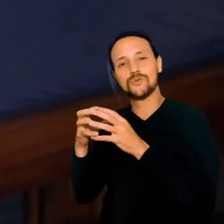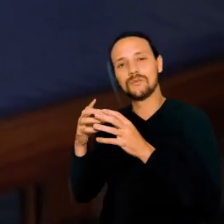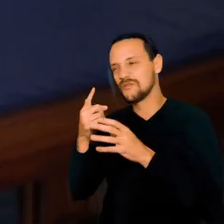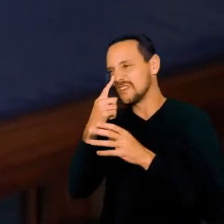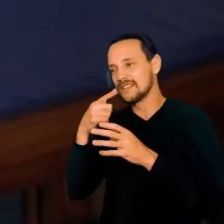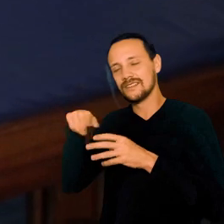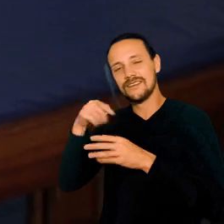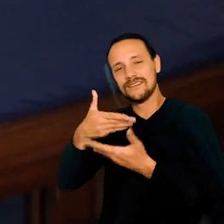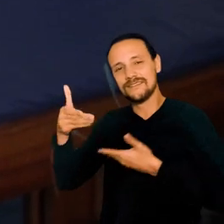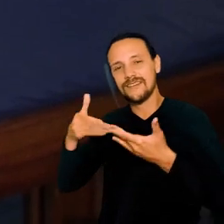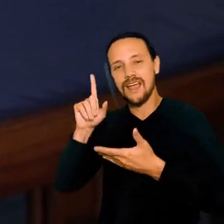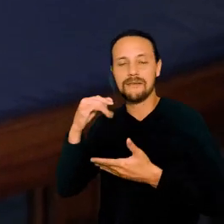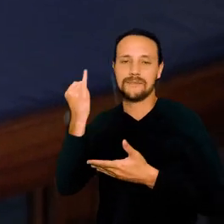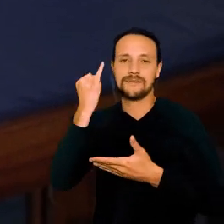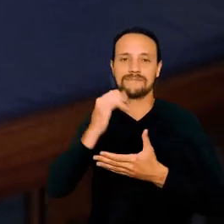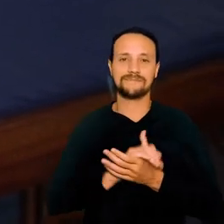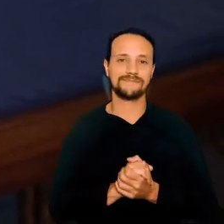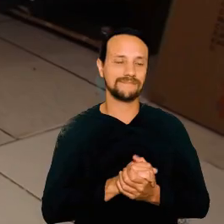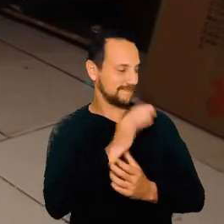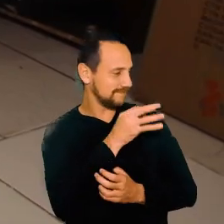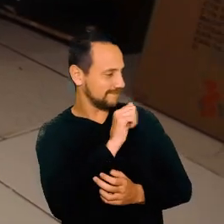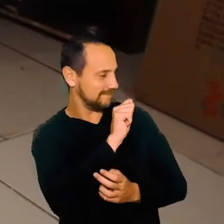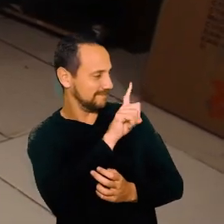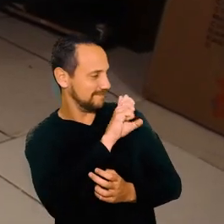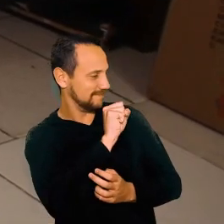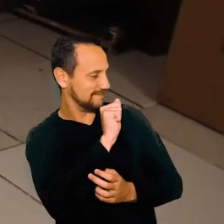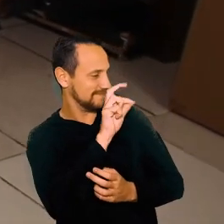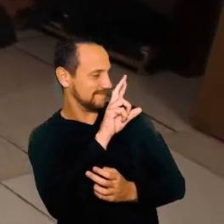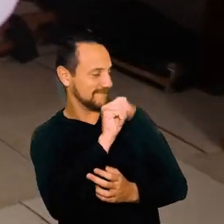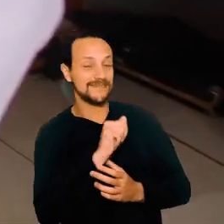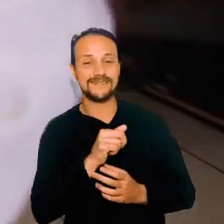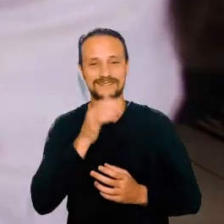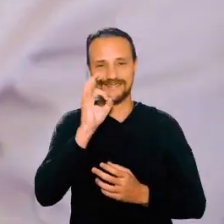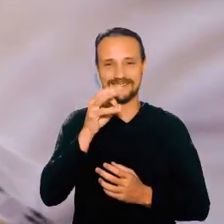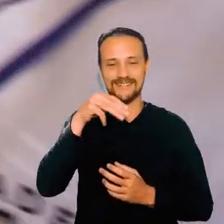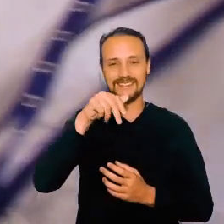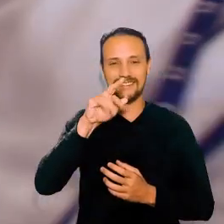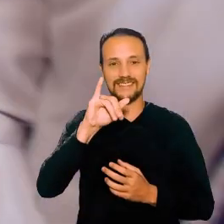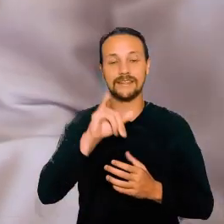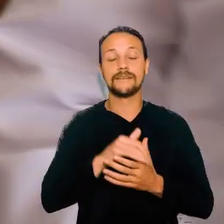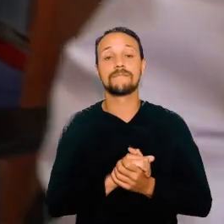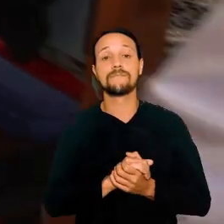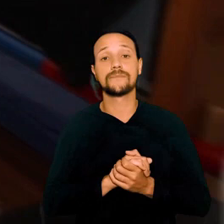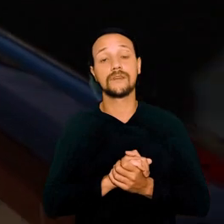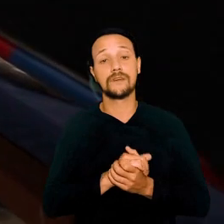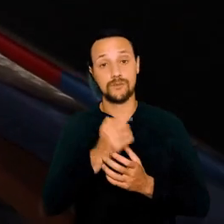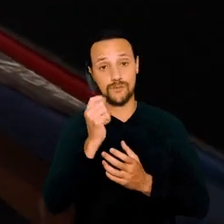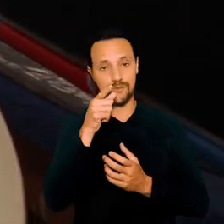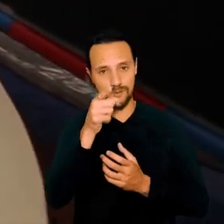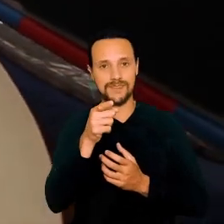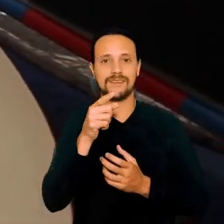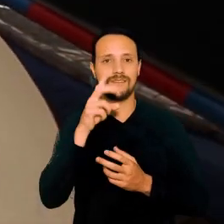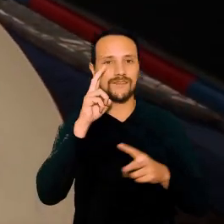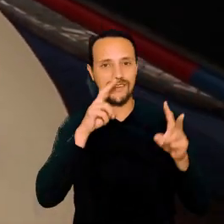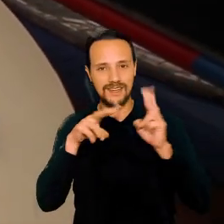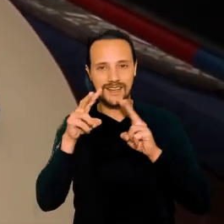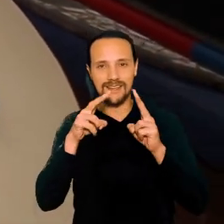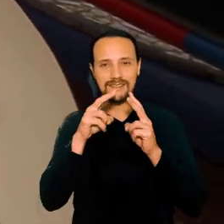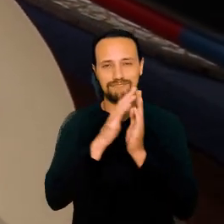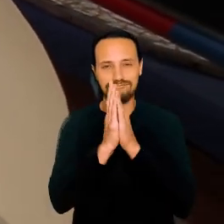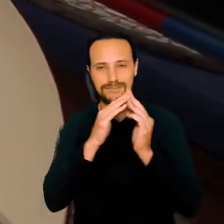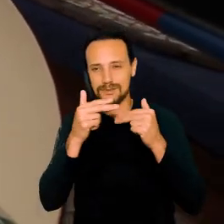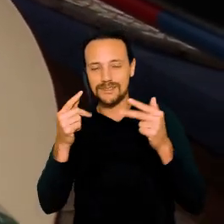começou a pensar no que ela fazia, adaptamos inicialmente para ela conseguir fazer o pão de mel, os doces e fomos retirando,